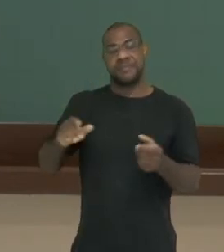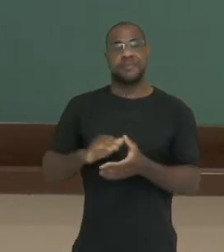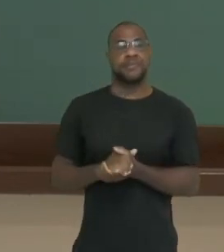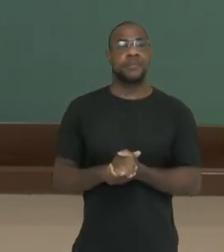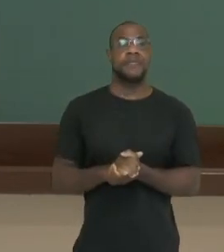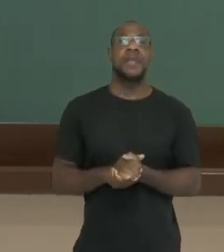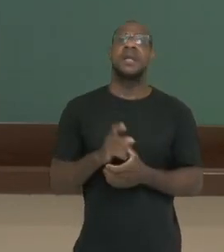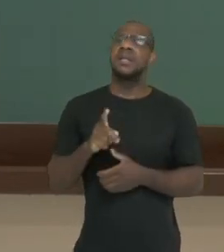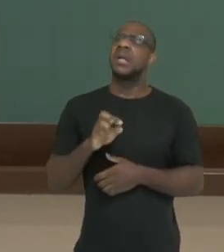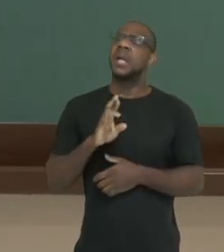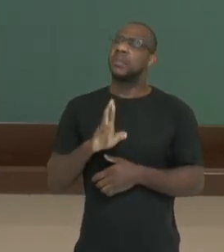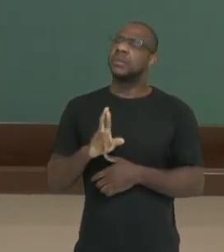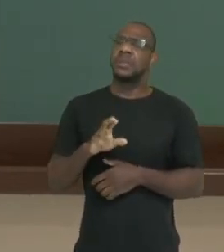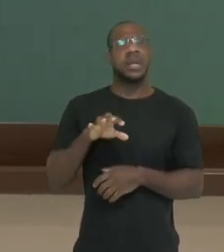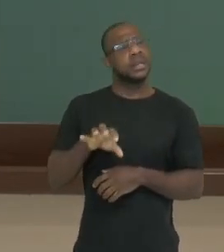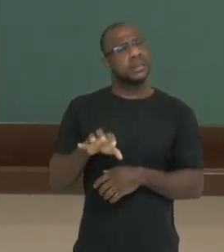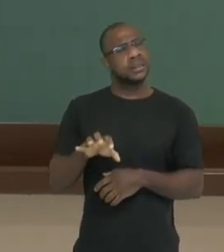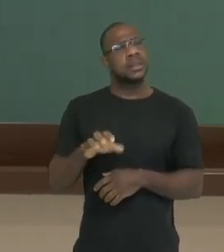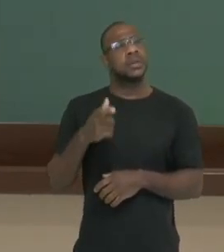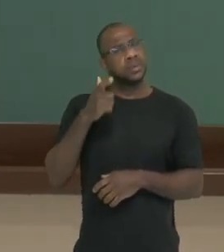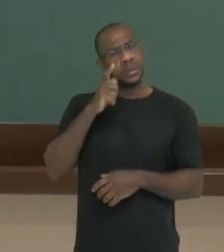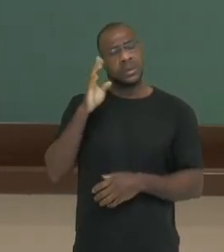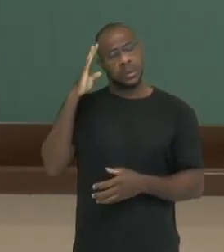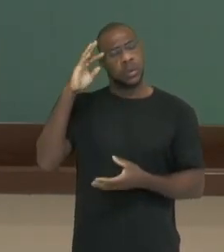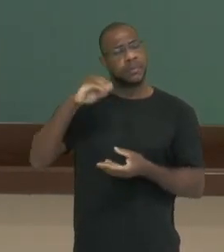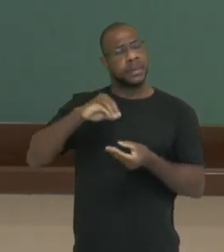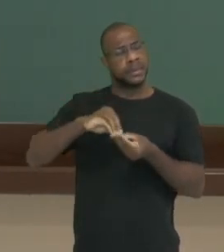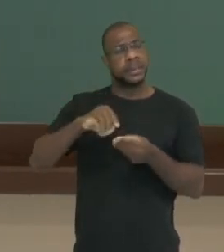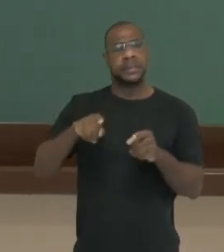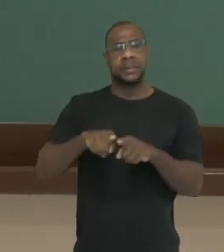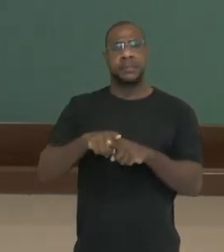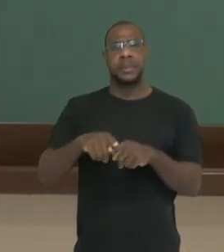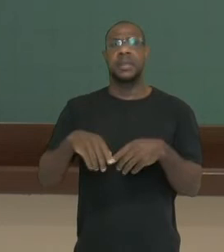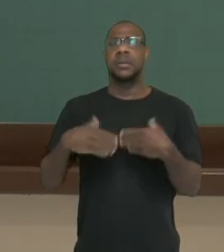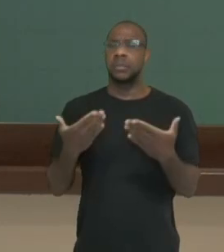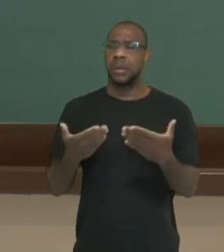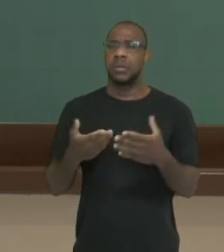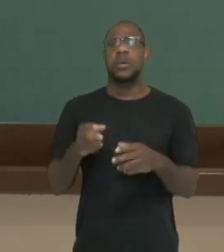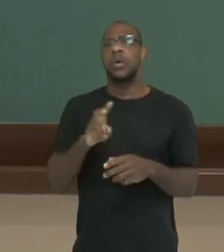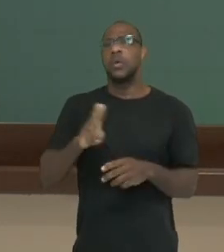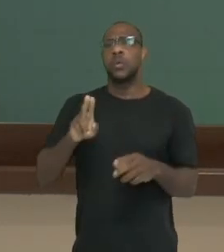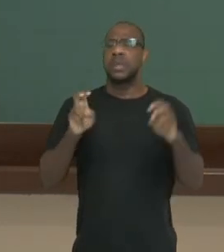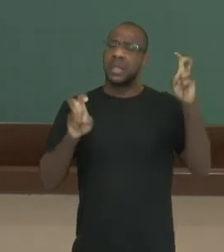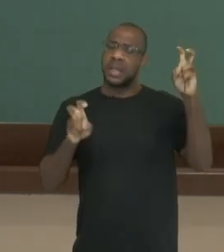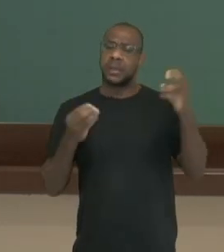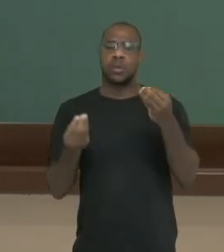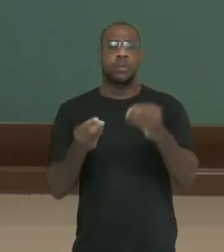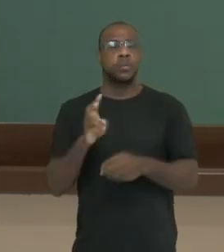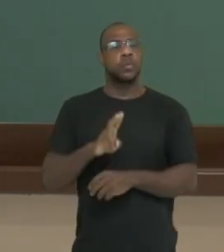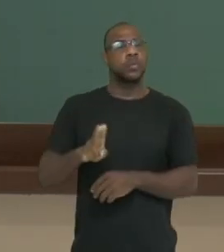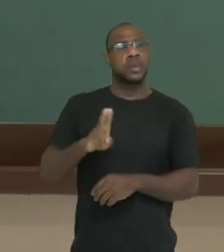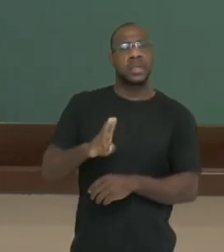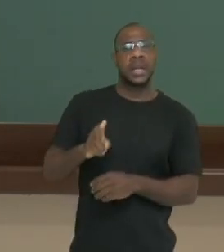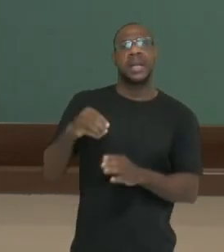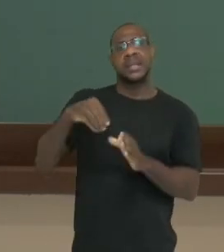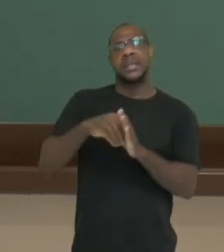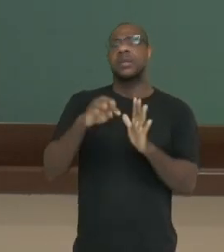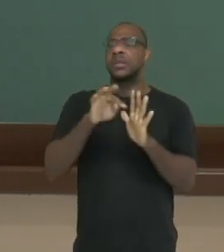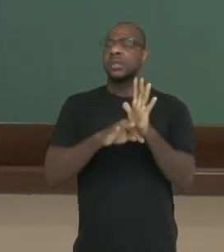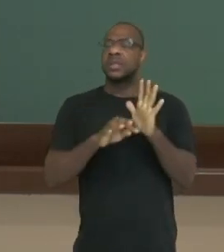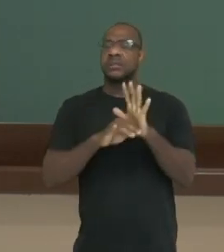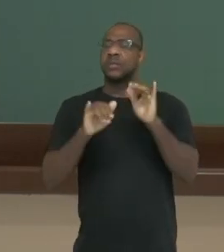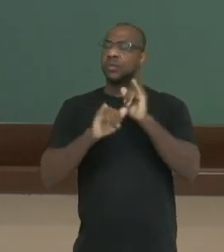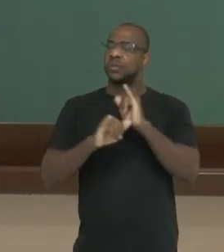Se responderam algo nesse sentido, conseguiram compreender aí, né, qual é a função das aspas, como que a gente utiliza num texto notícia